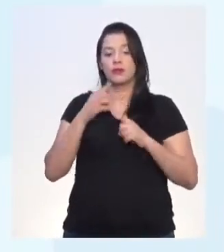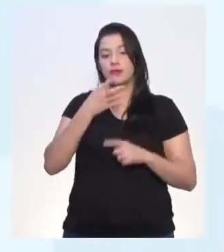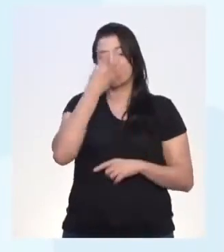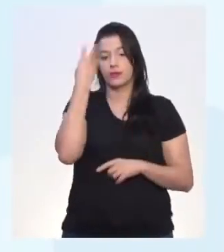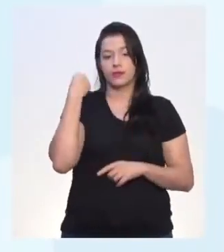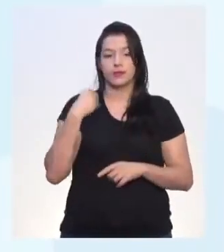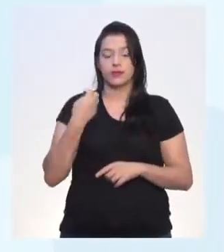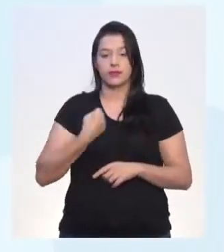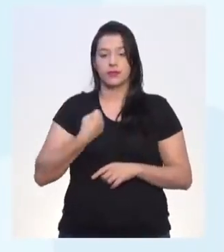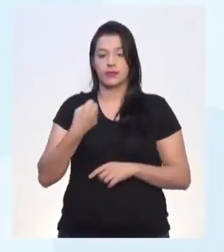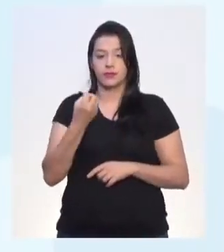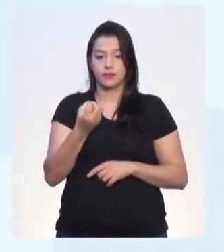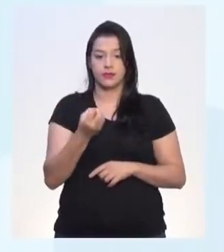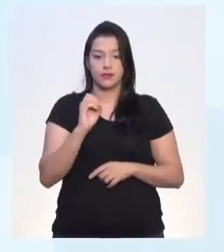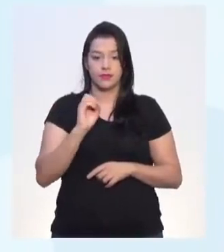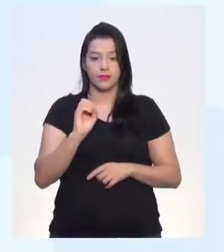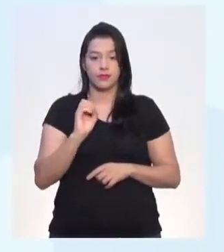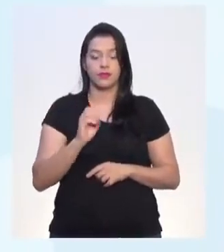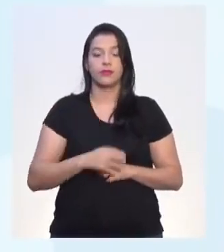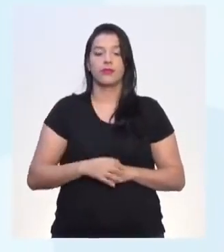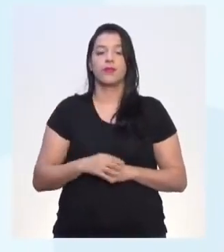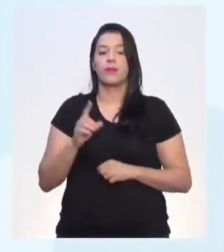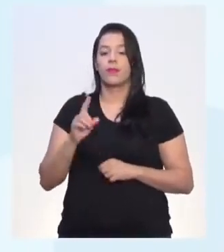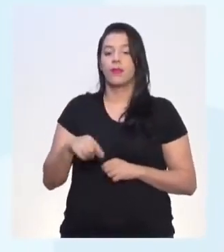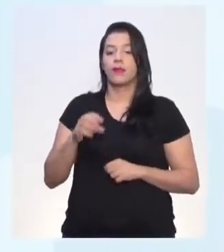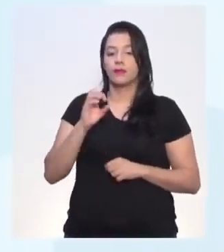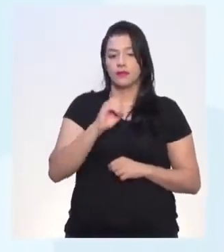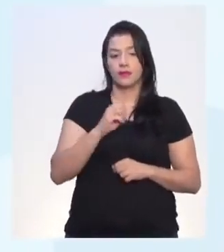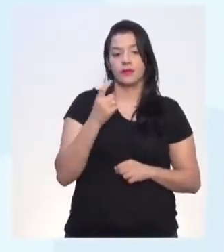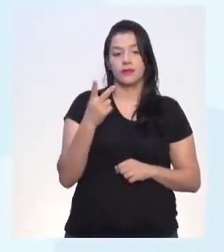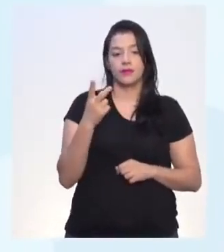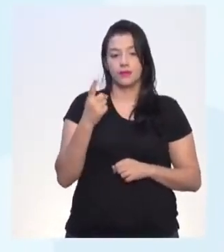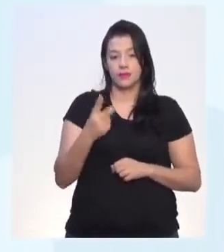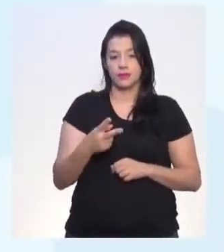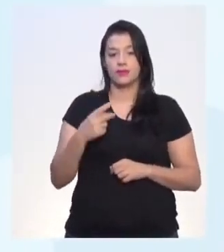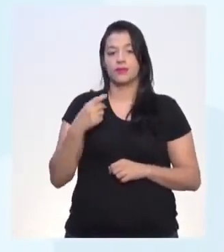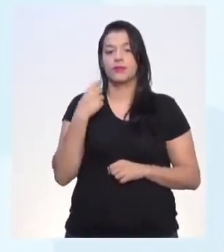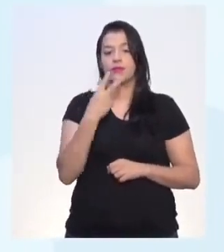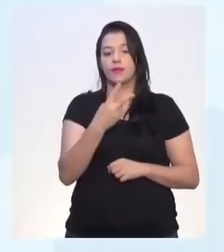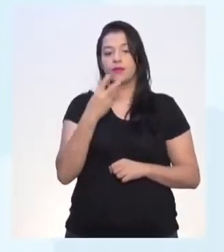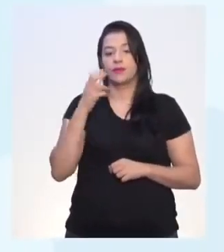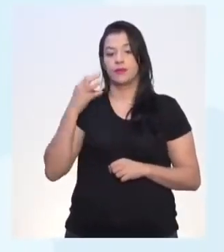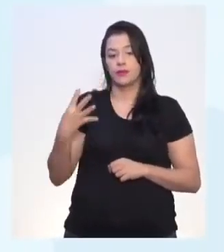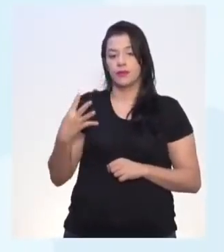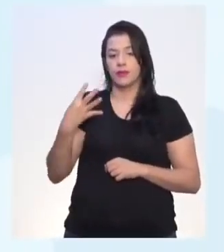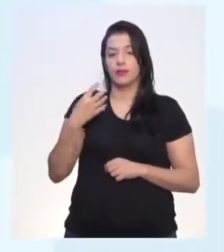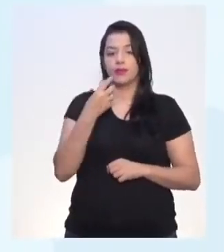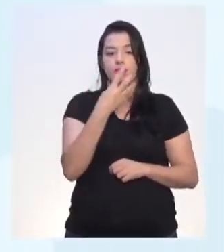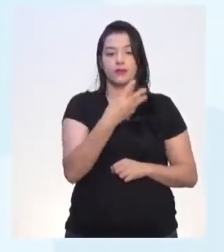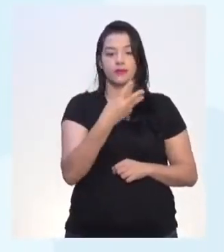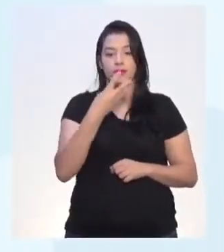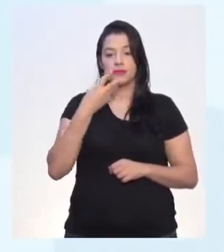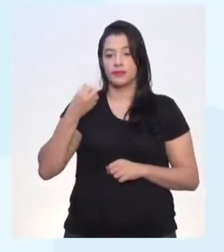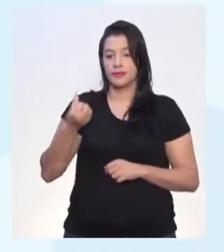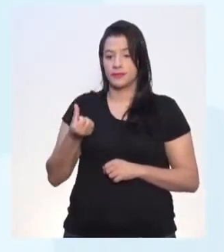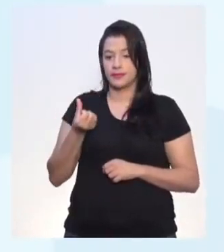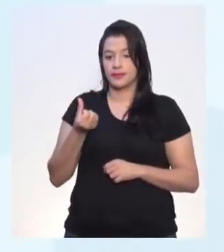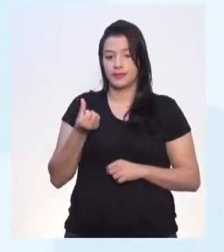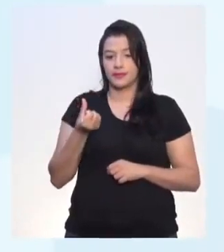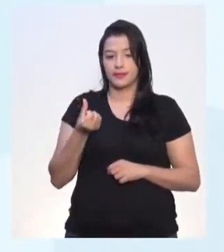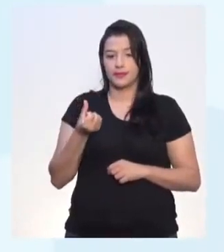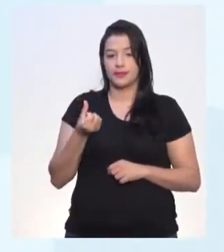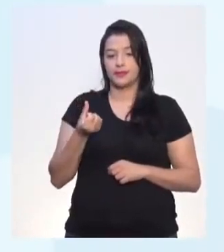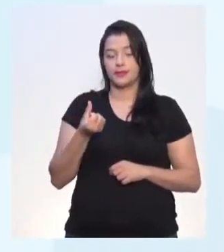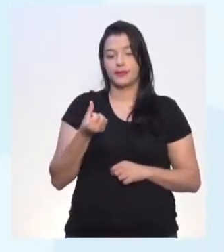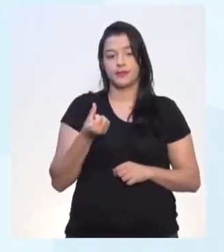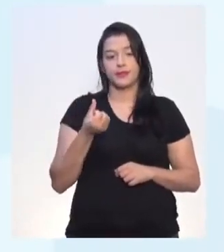tá? Então, ó, os múltiplos de 12 são quem? 0, 12 vezes 1, 12, 12 vezes 2, 24... Ou